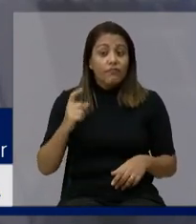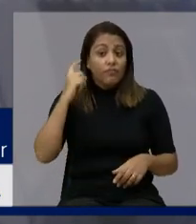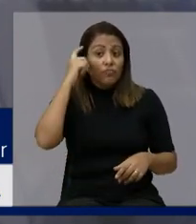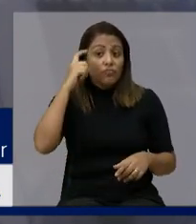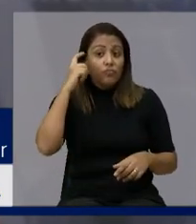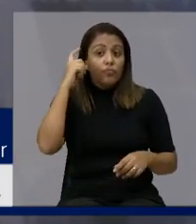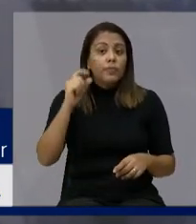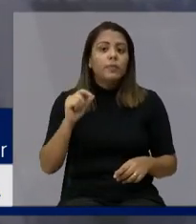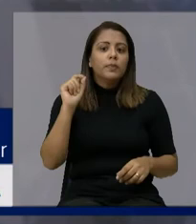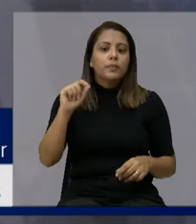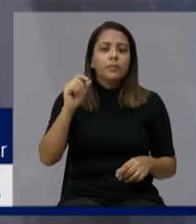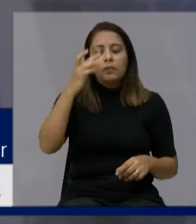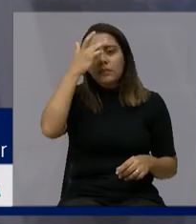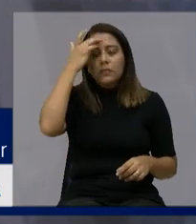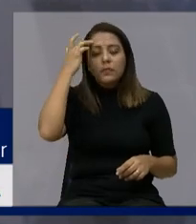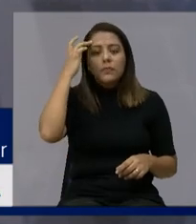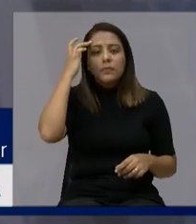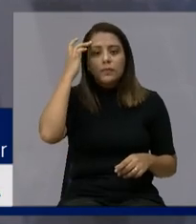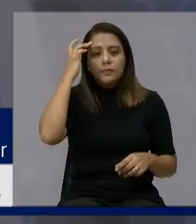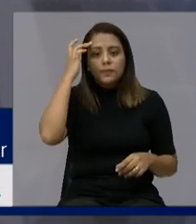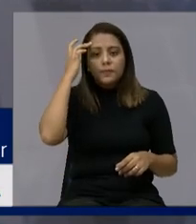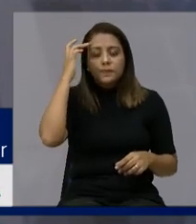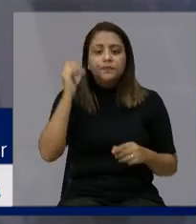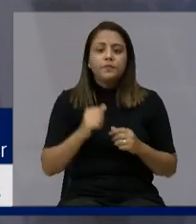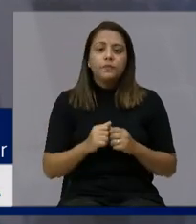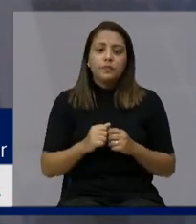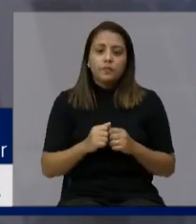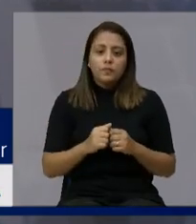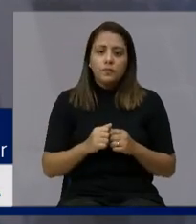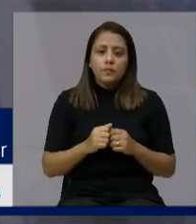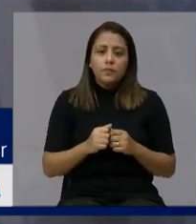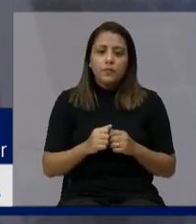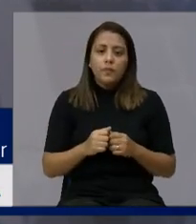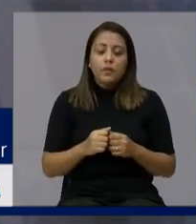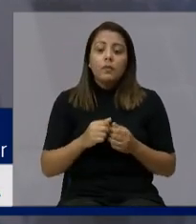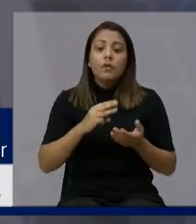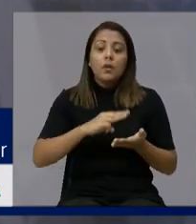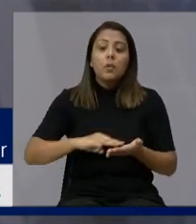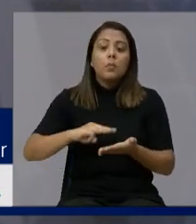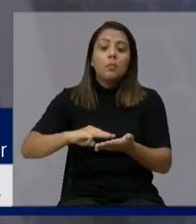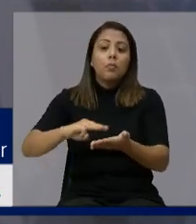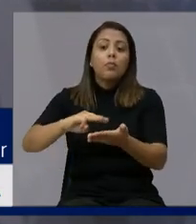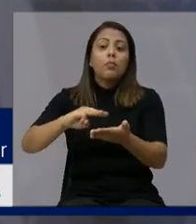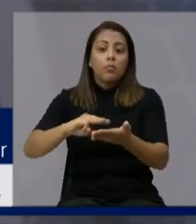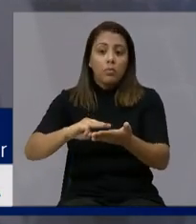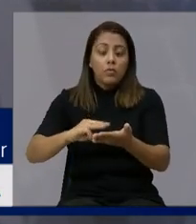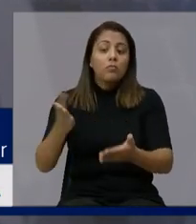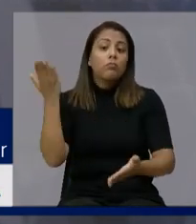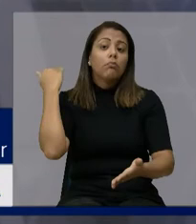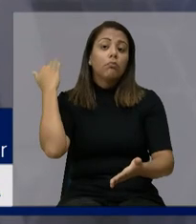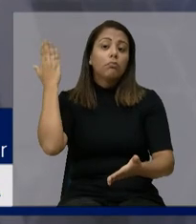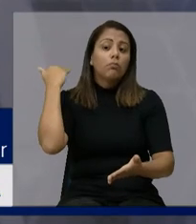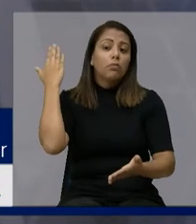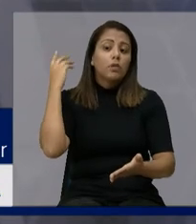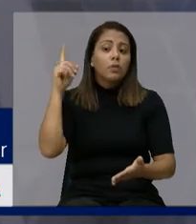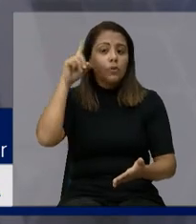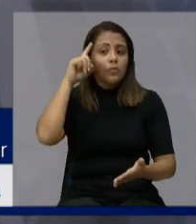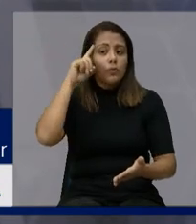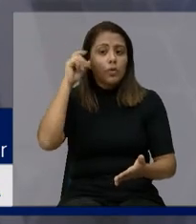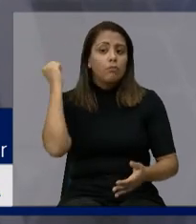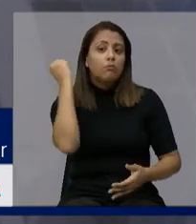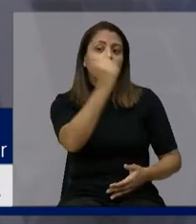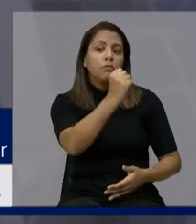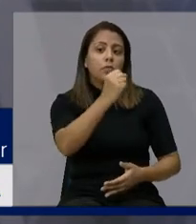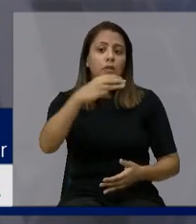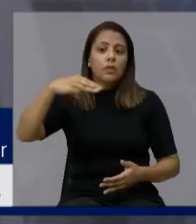um registro do dia do assassinato, nós fizemos uma moção, fizemos uma manifestação lá na Rodoviária Velha,